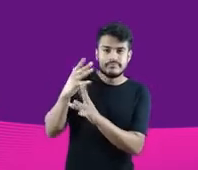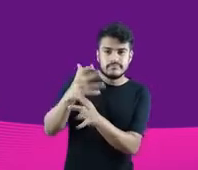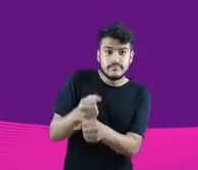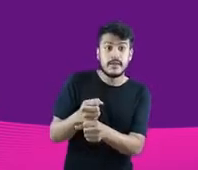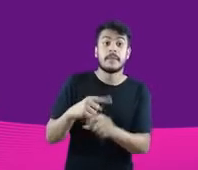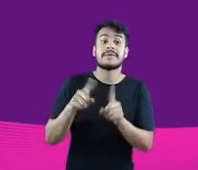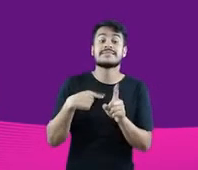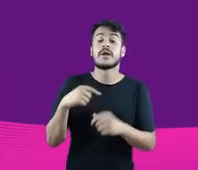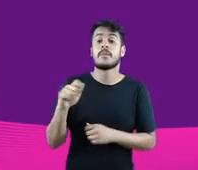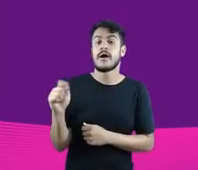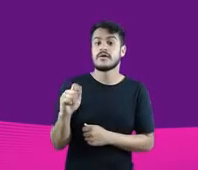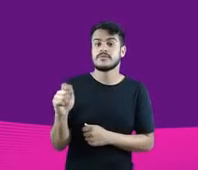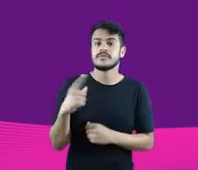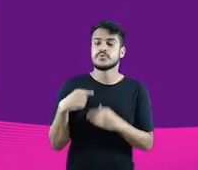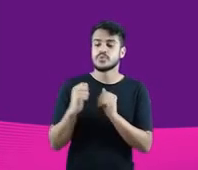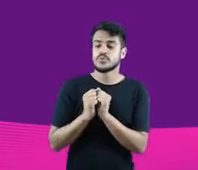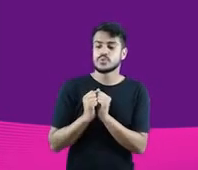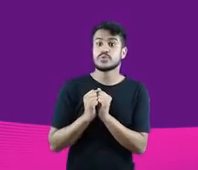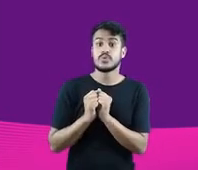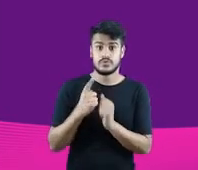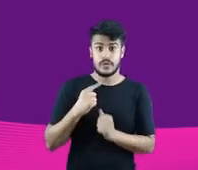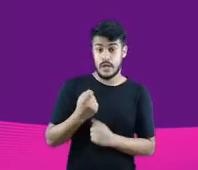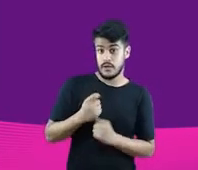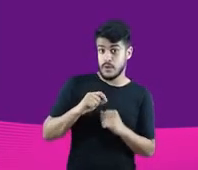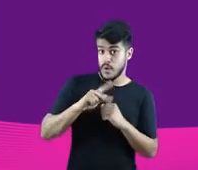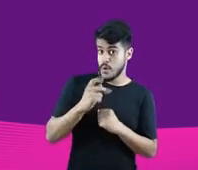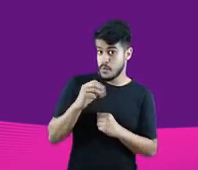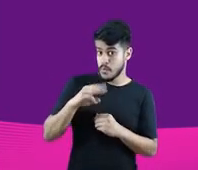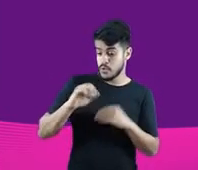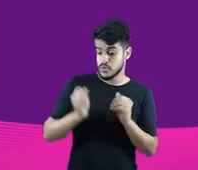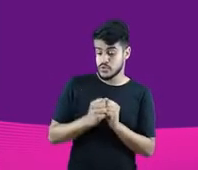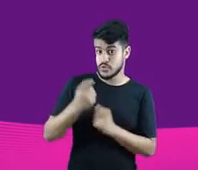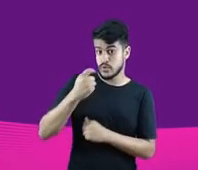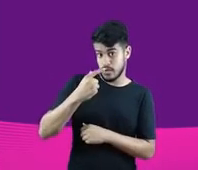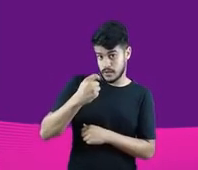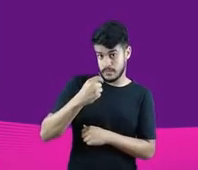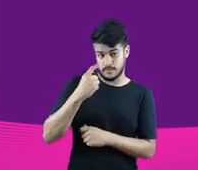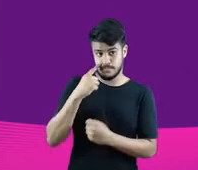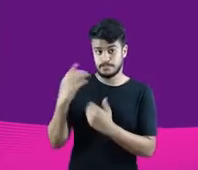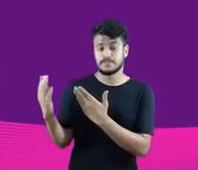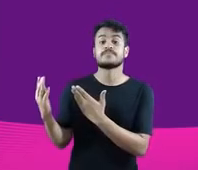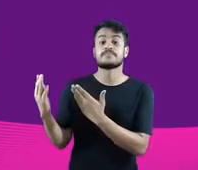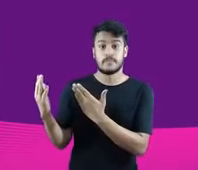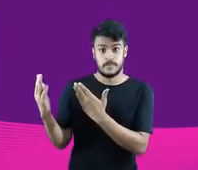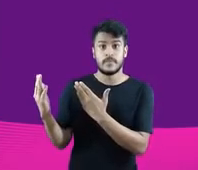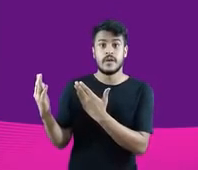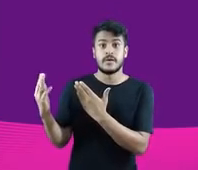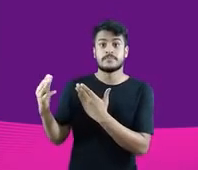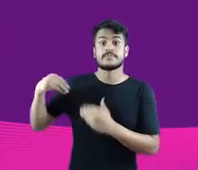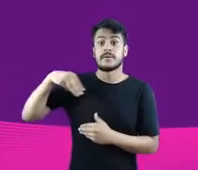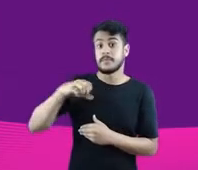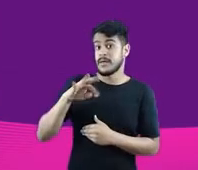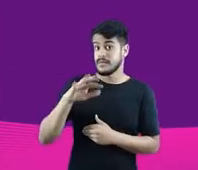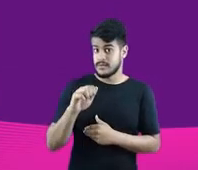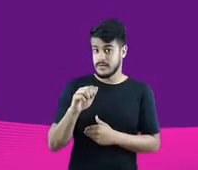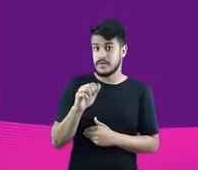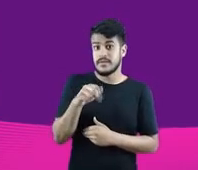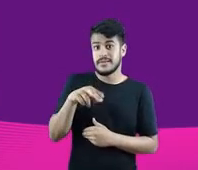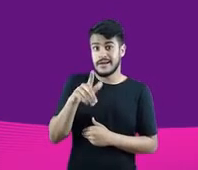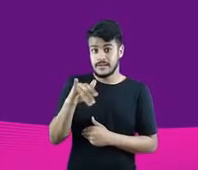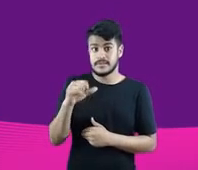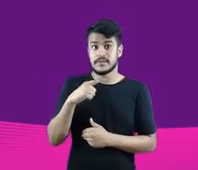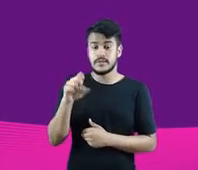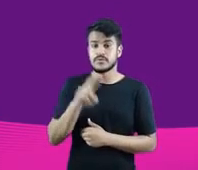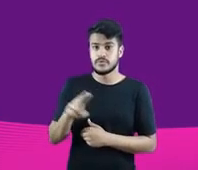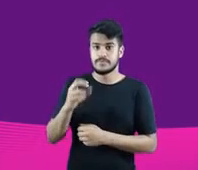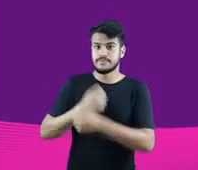com quimioterapia era prejudicial. Então, essa é a meta-análise de 2015. Essa meta-análise foi muito influenciada pelo estudo POMS e, por isso, foi uma